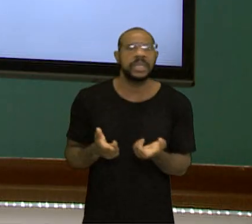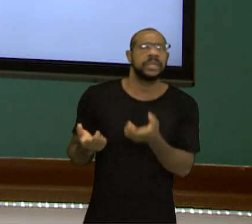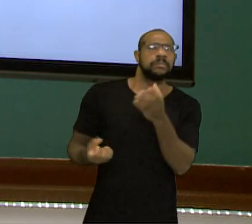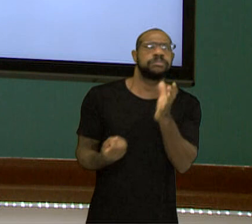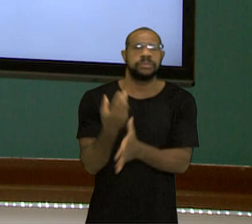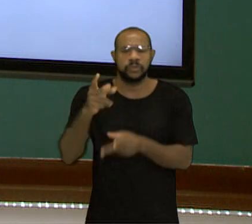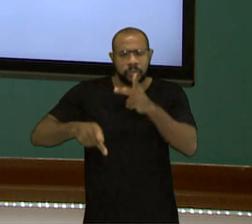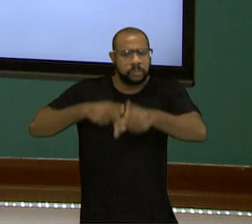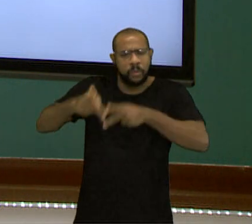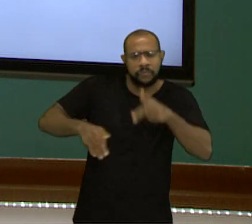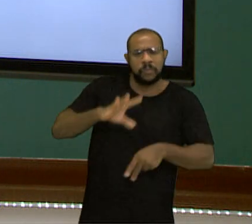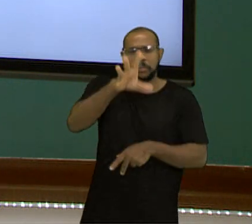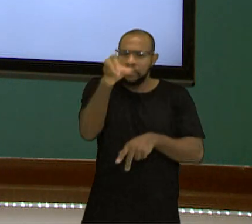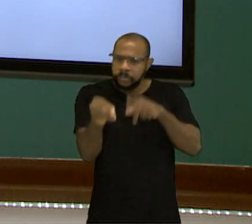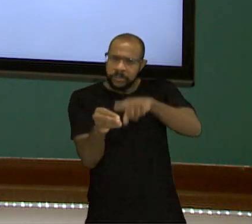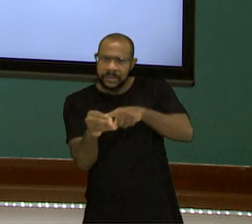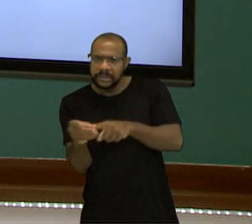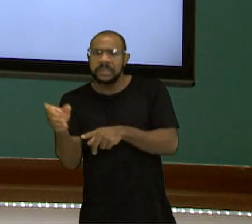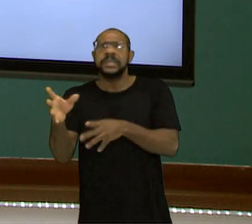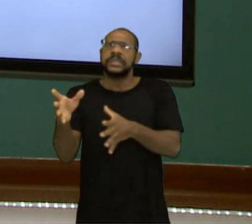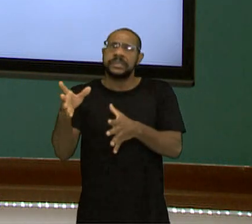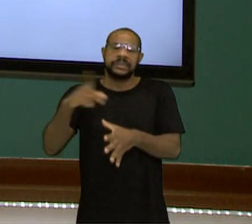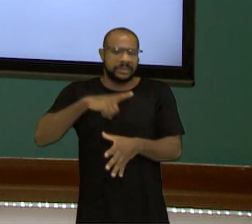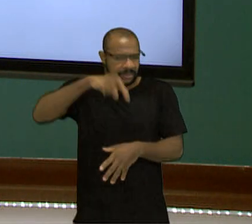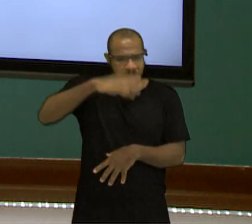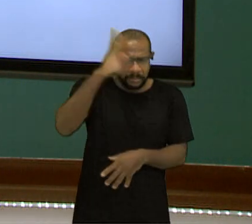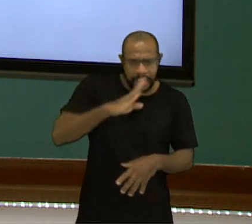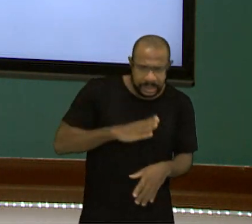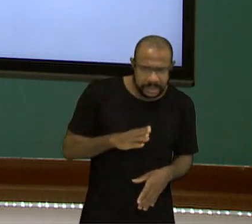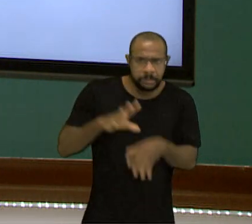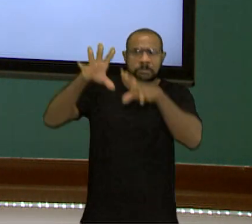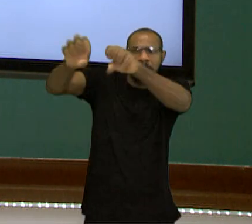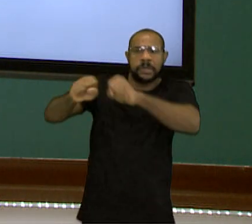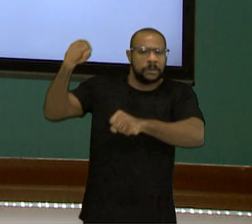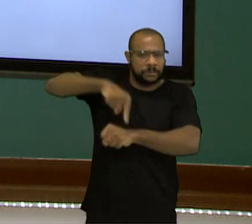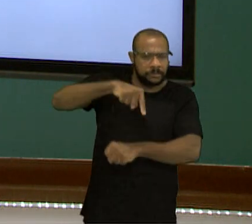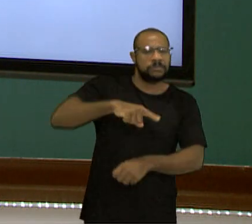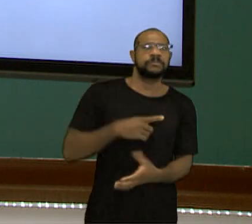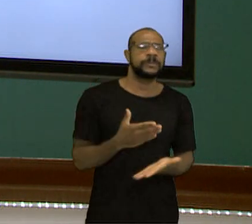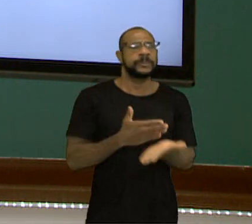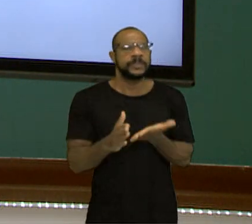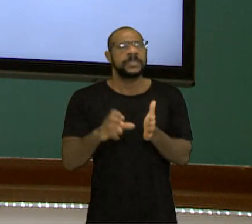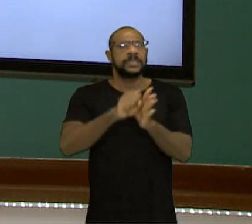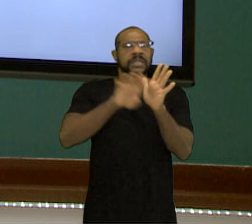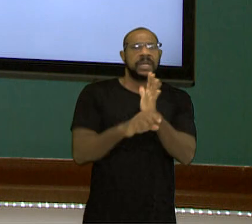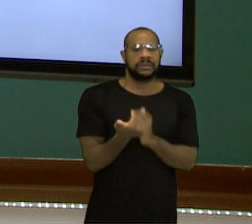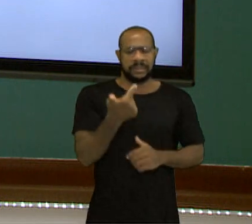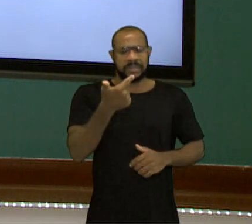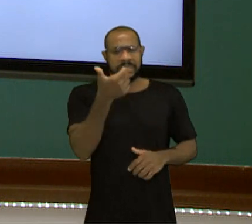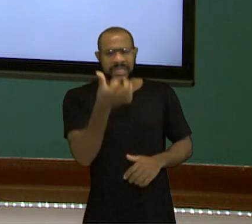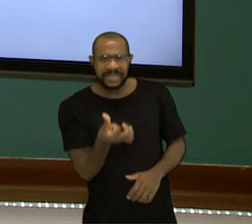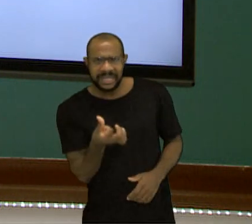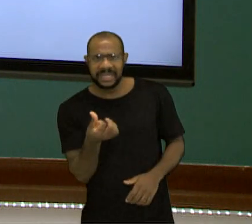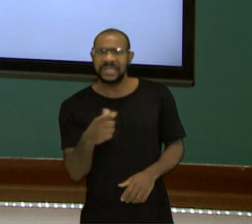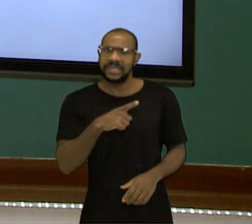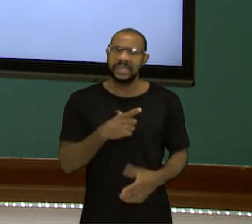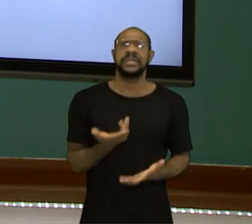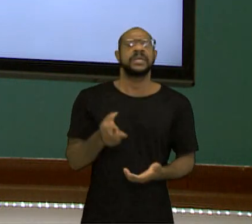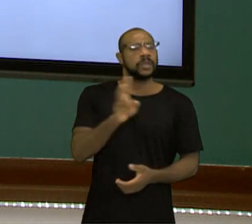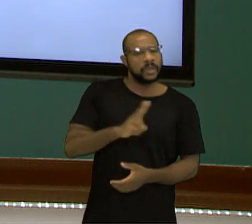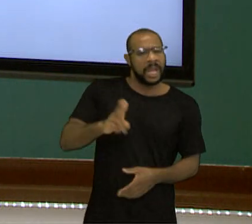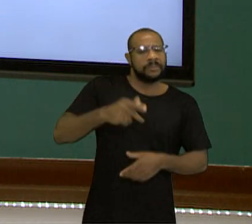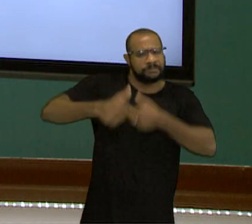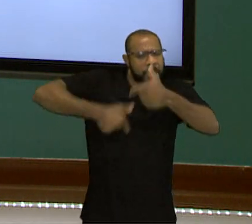dos povos africanos que foram trazidos para o Brasil a partir do século XVI para serem utilizados como mão de